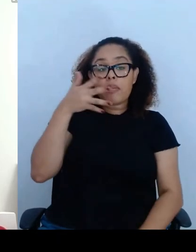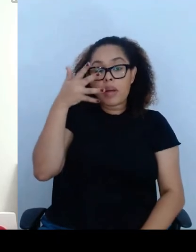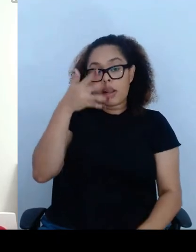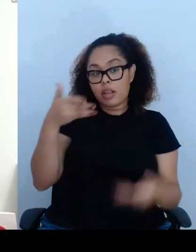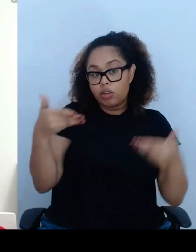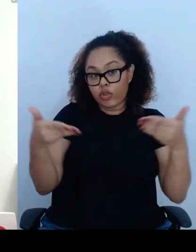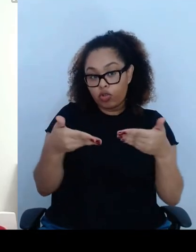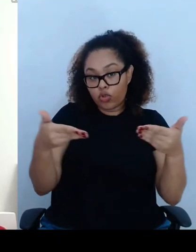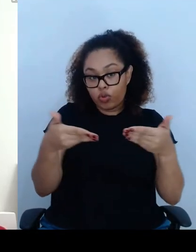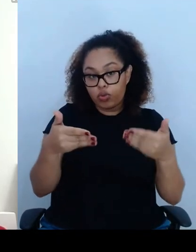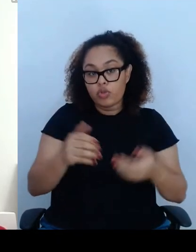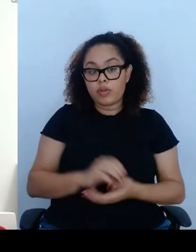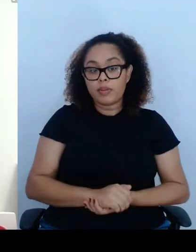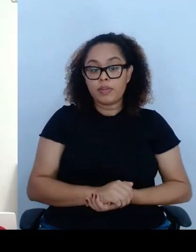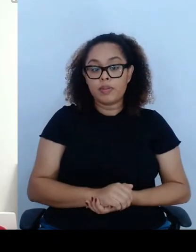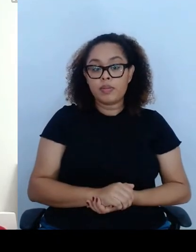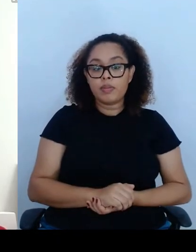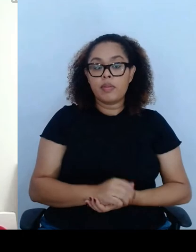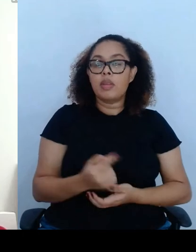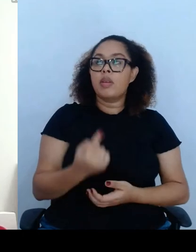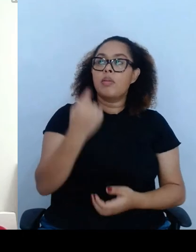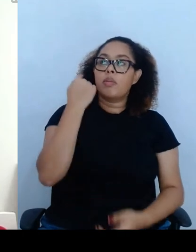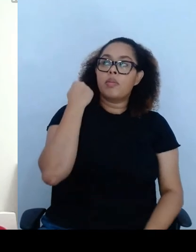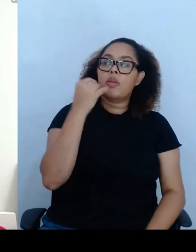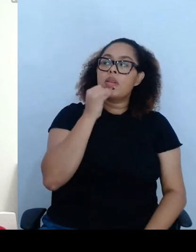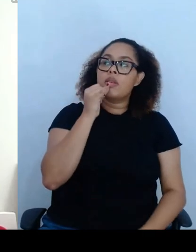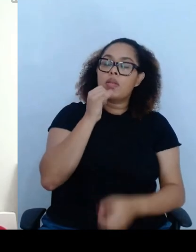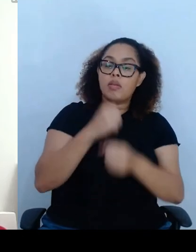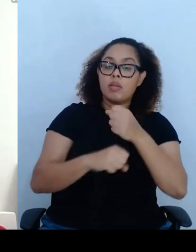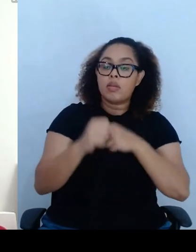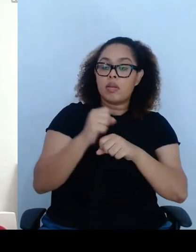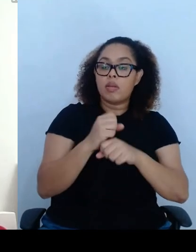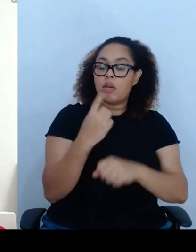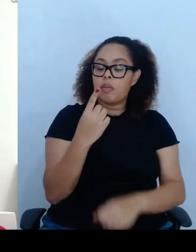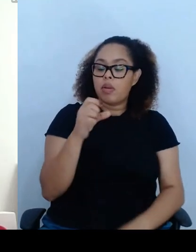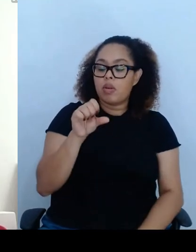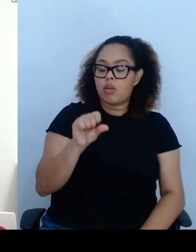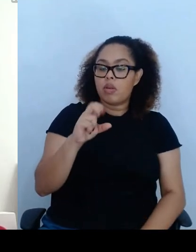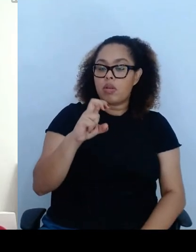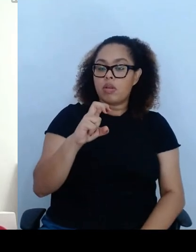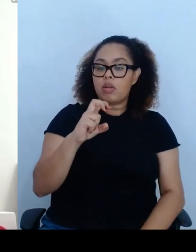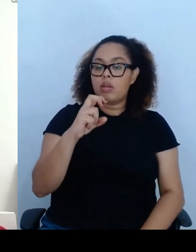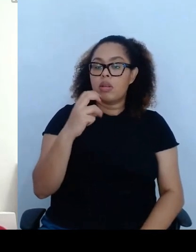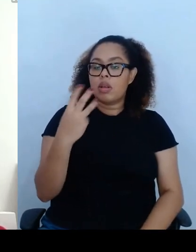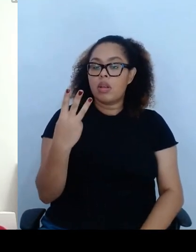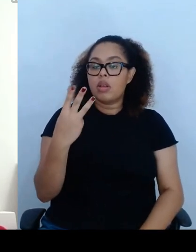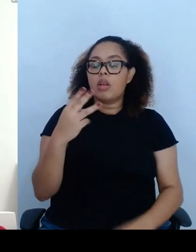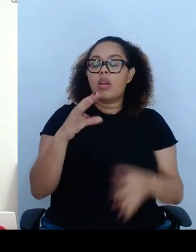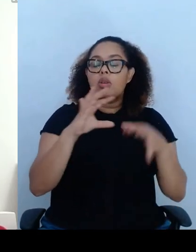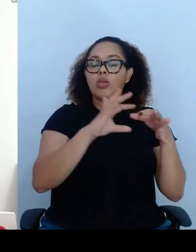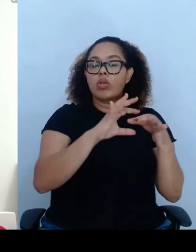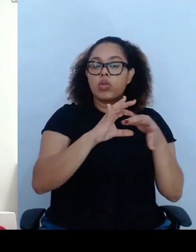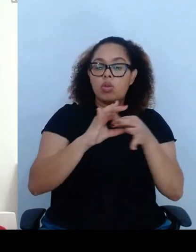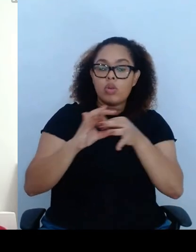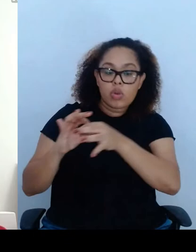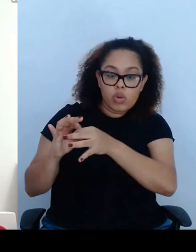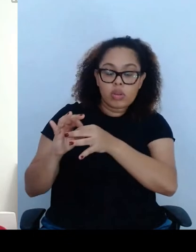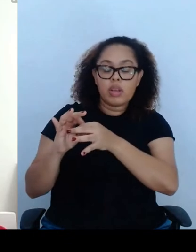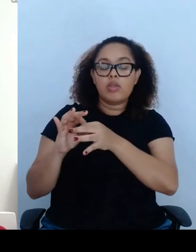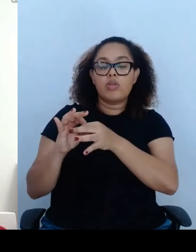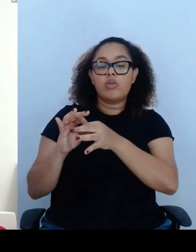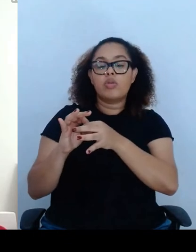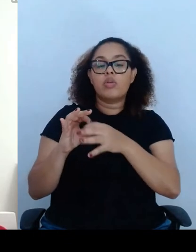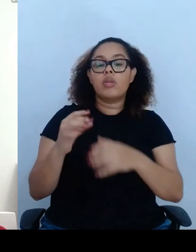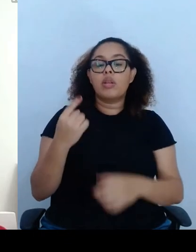óbvias aqui sobre 1953 o status jurídico da homossexualidade homossexualidade era